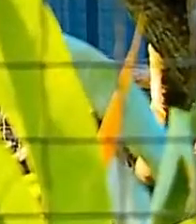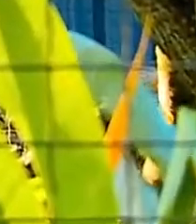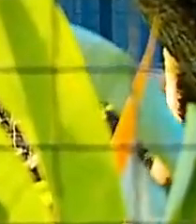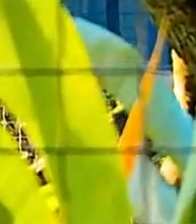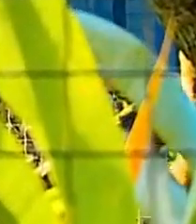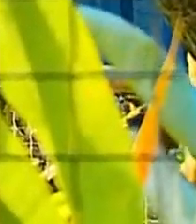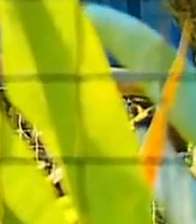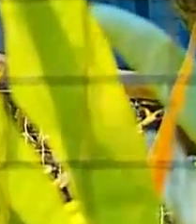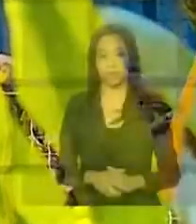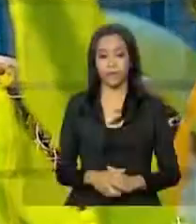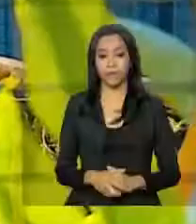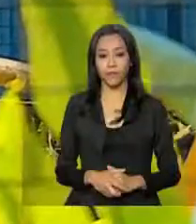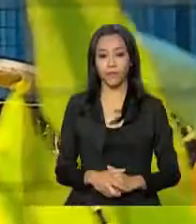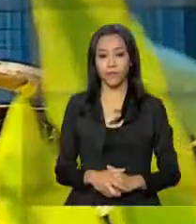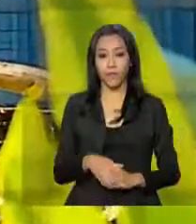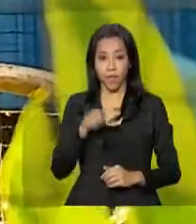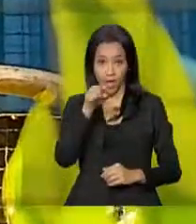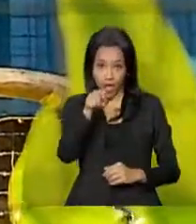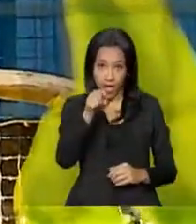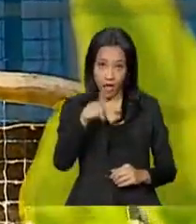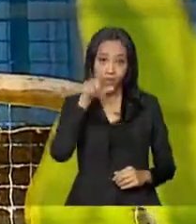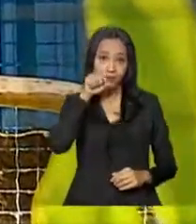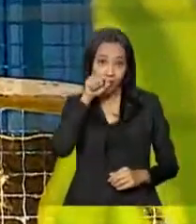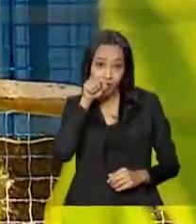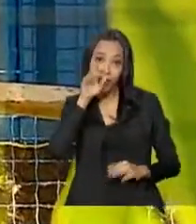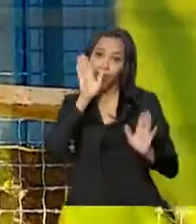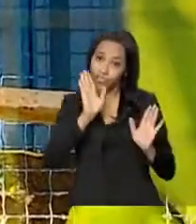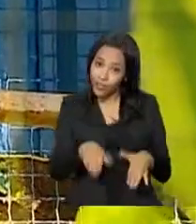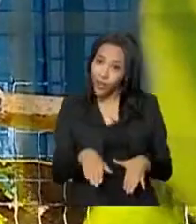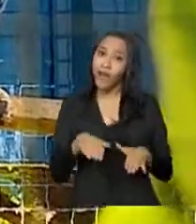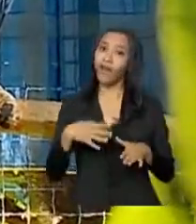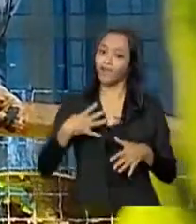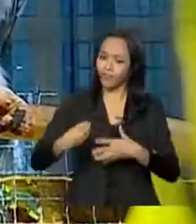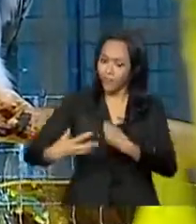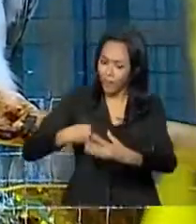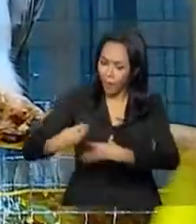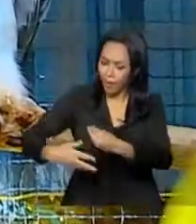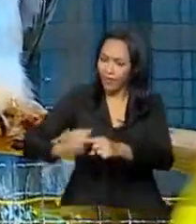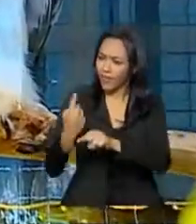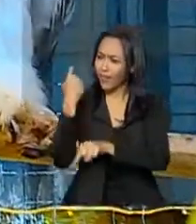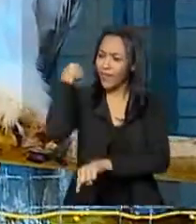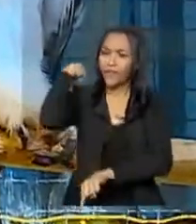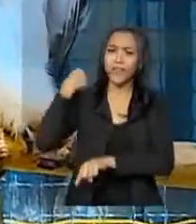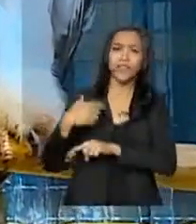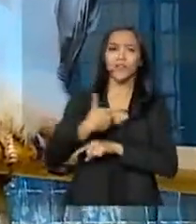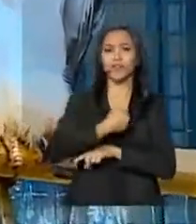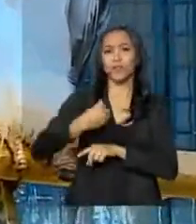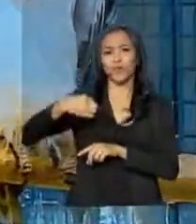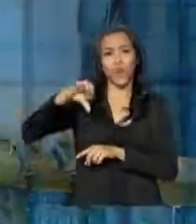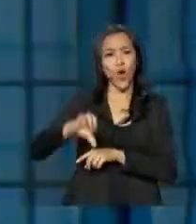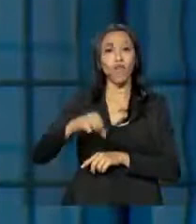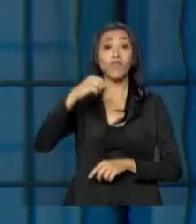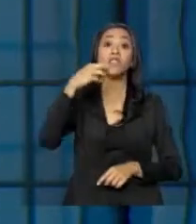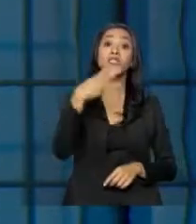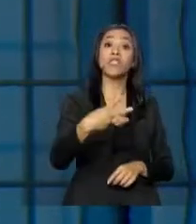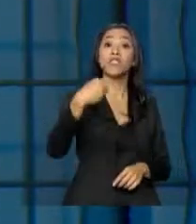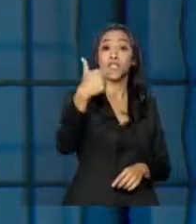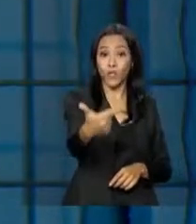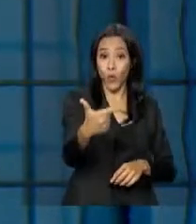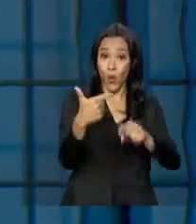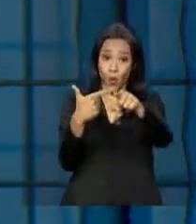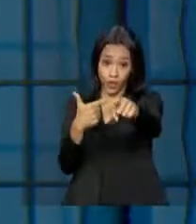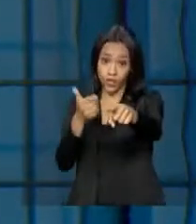As arpias também já se reproduziram no viveiro. Desde 2009, 32 filhotes da maior águia